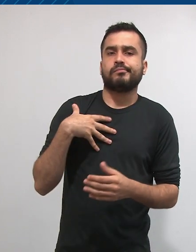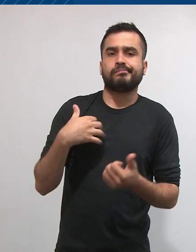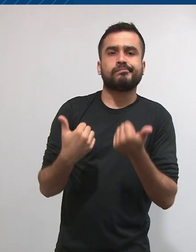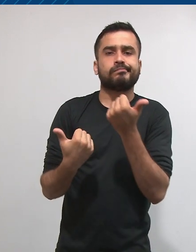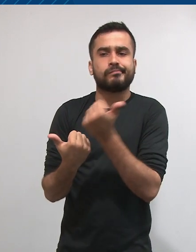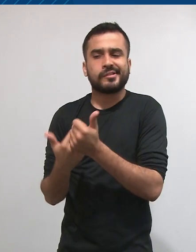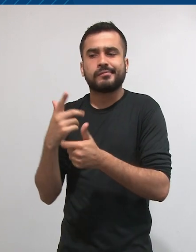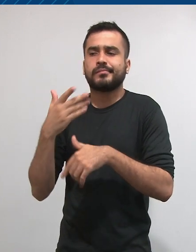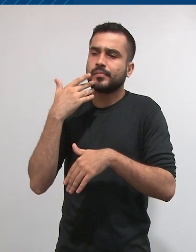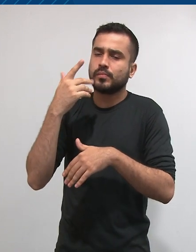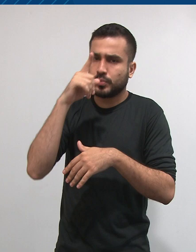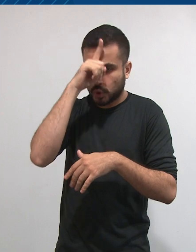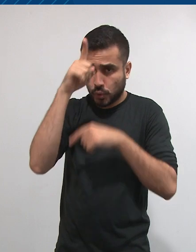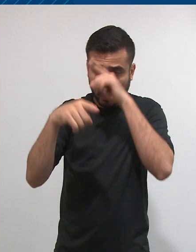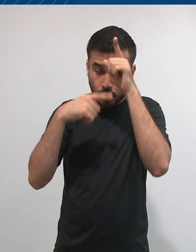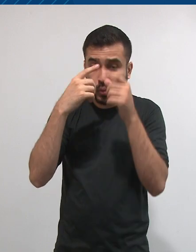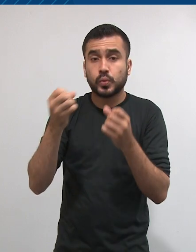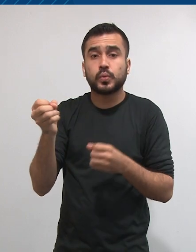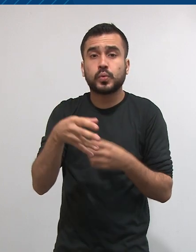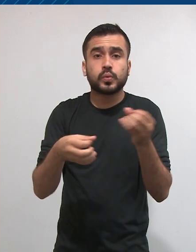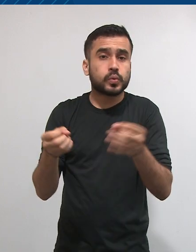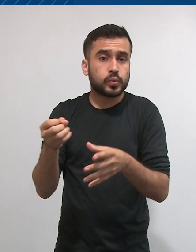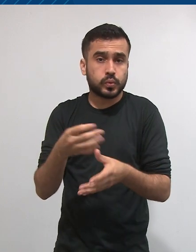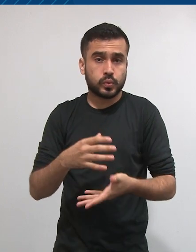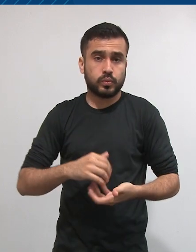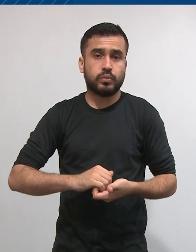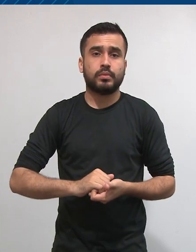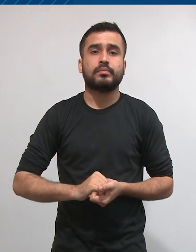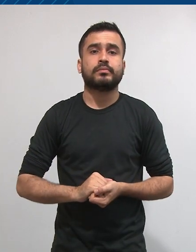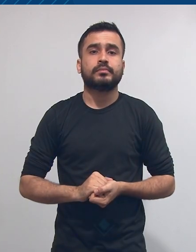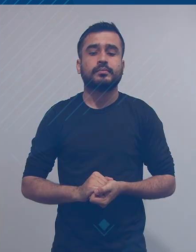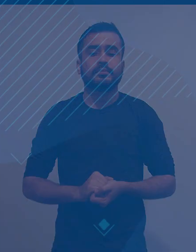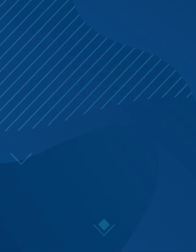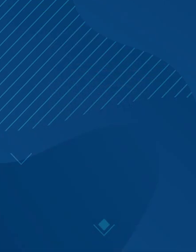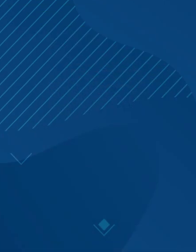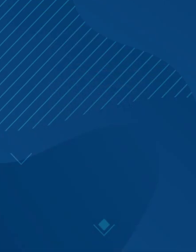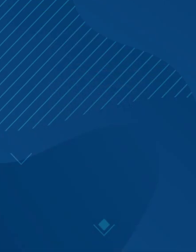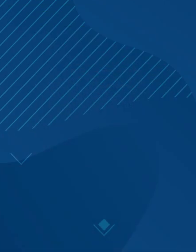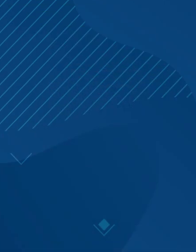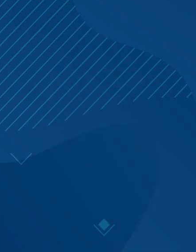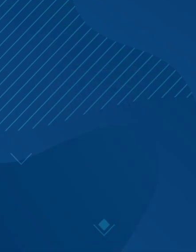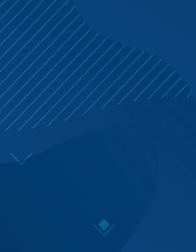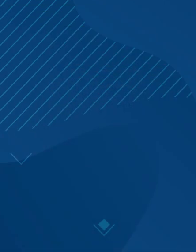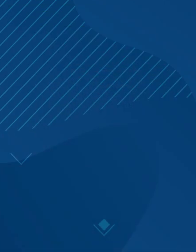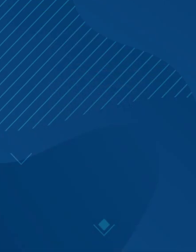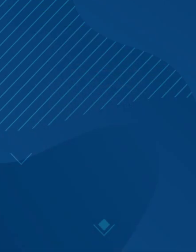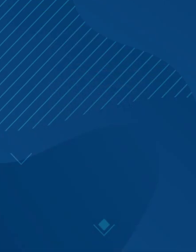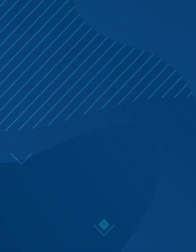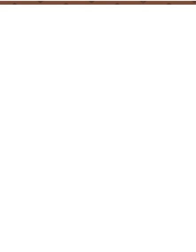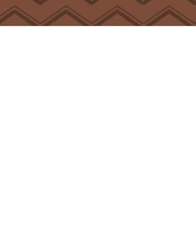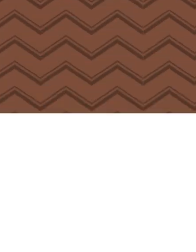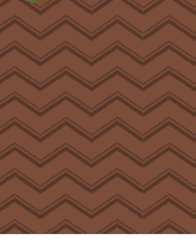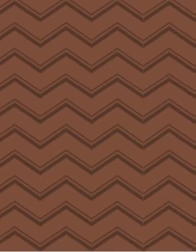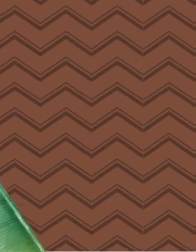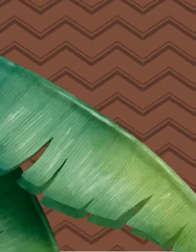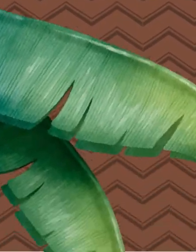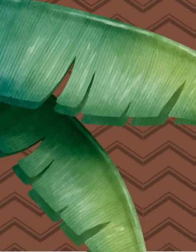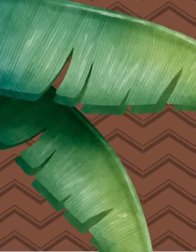mundo idealizado. E ele é mais realista. Rádio Genipapo, a sua voz nativa da Amazônia.